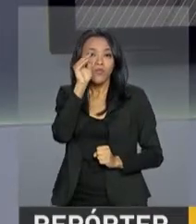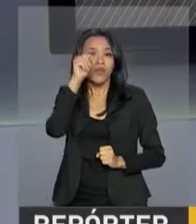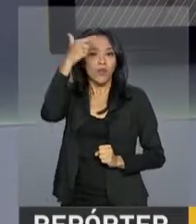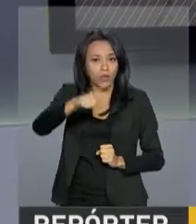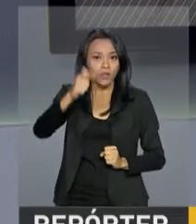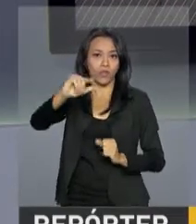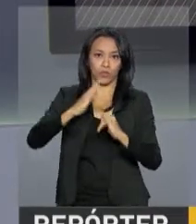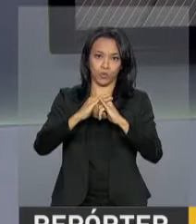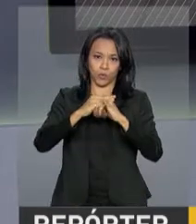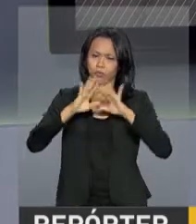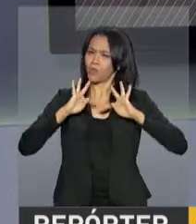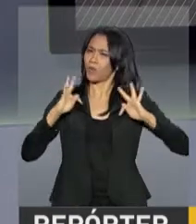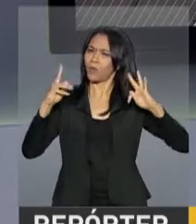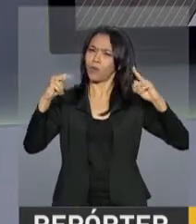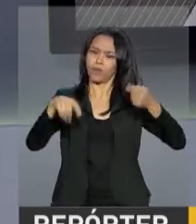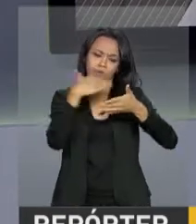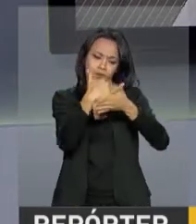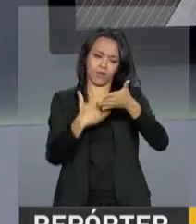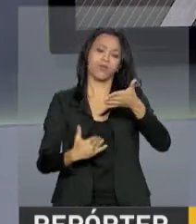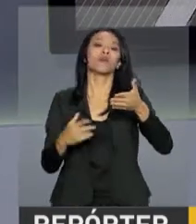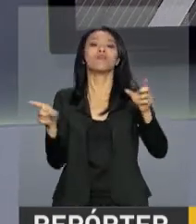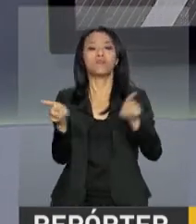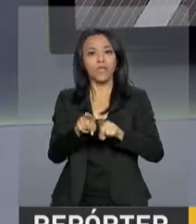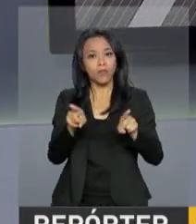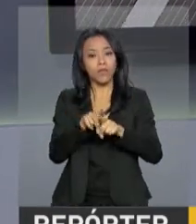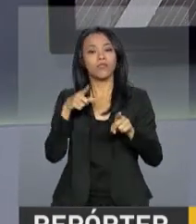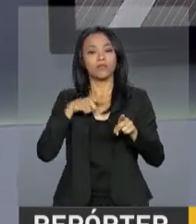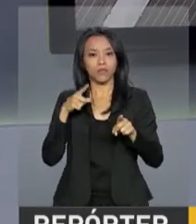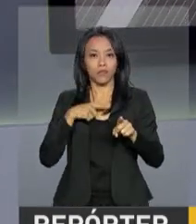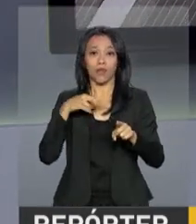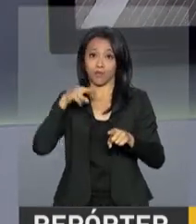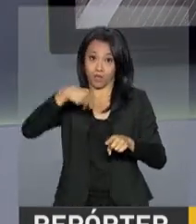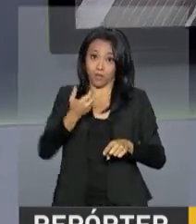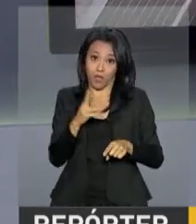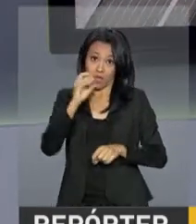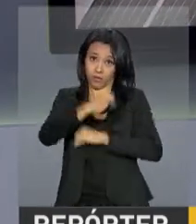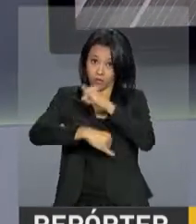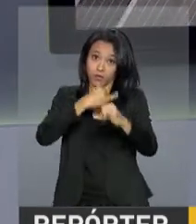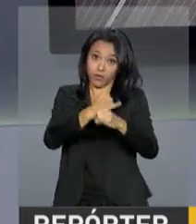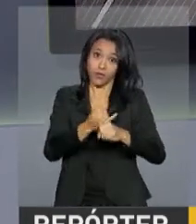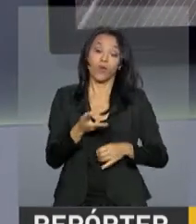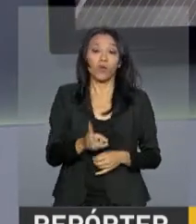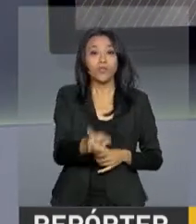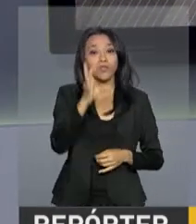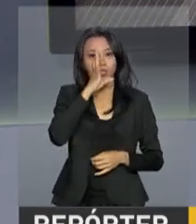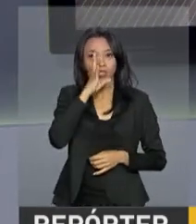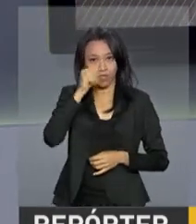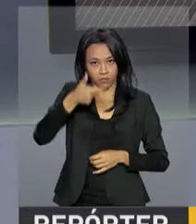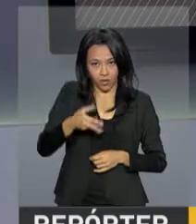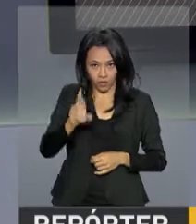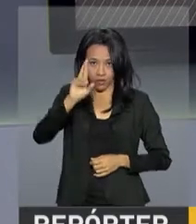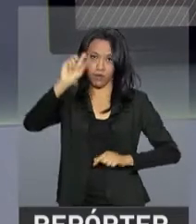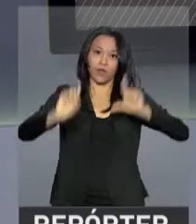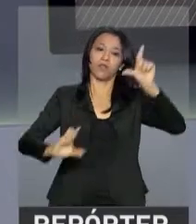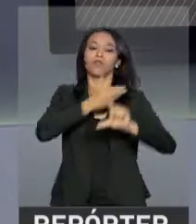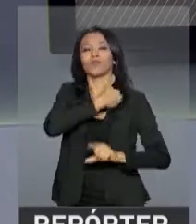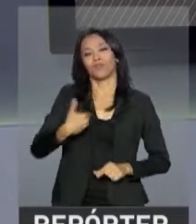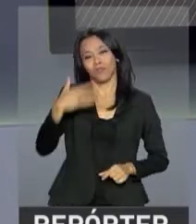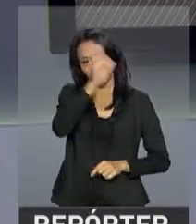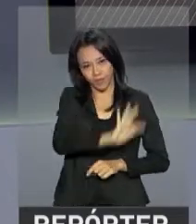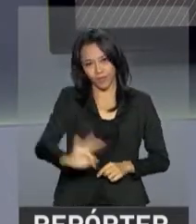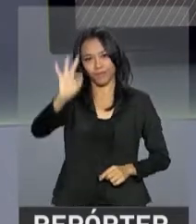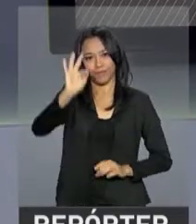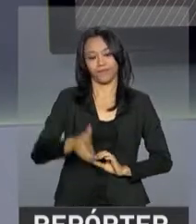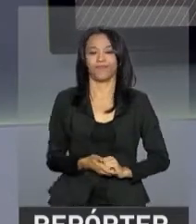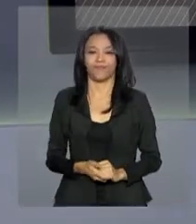no youtube e toda nossa programação também está na página da nbr na internet continue com a gente aqui na nbr a tv do governo